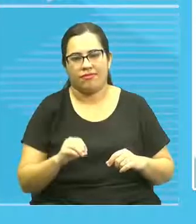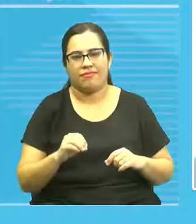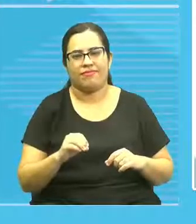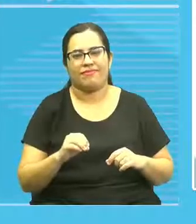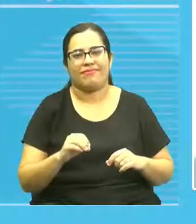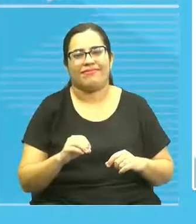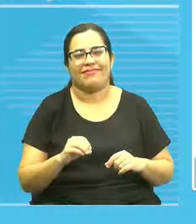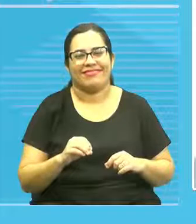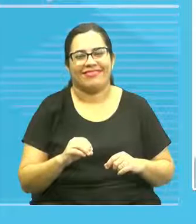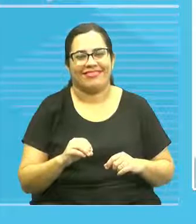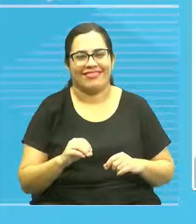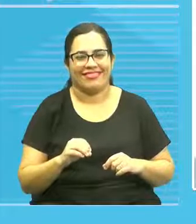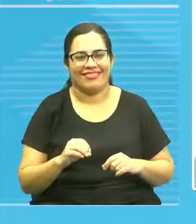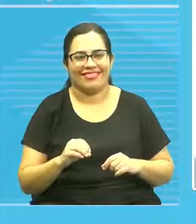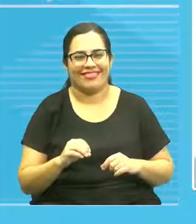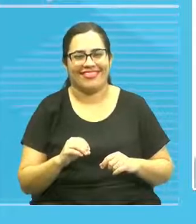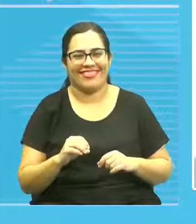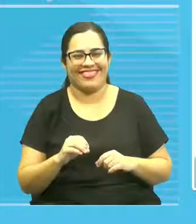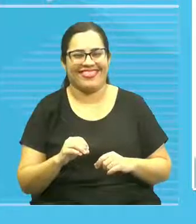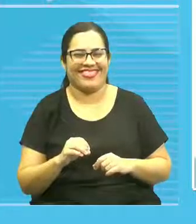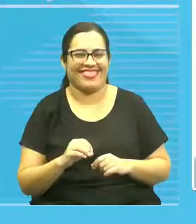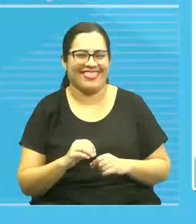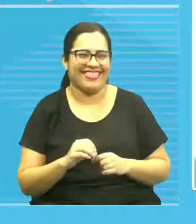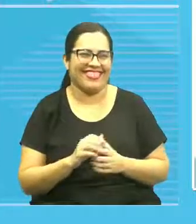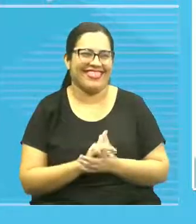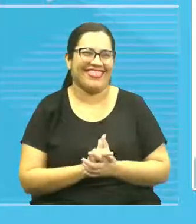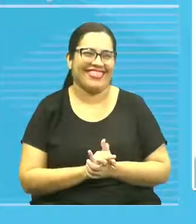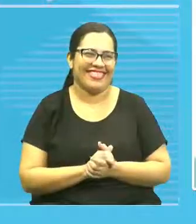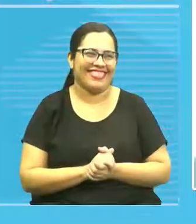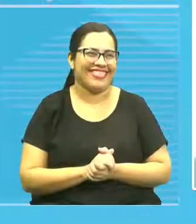endotérmica, como essa aqui que eu estou mostrando,